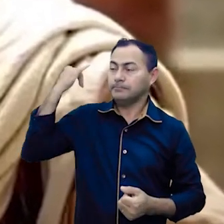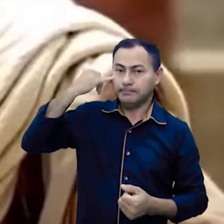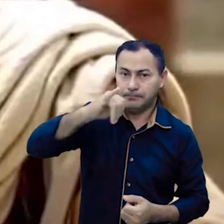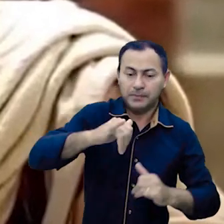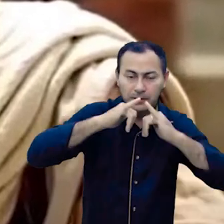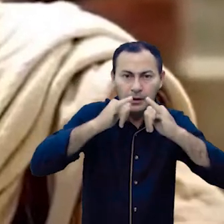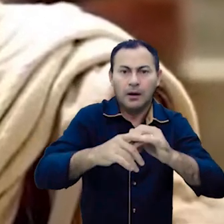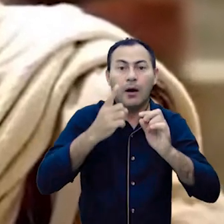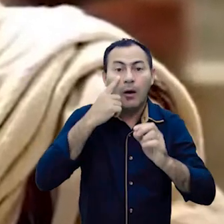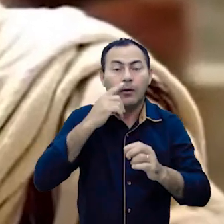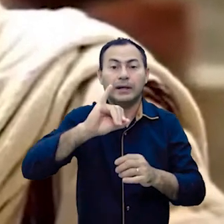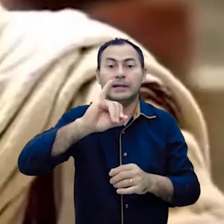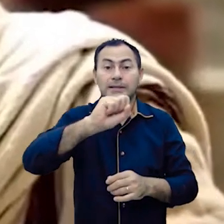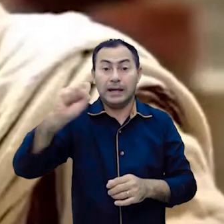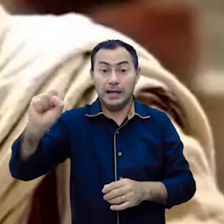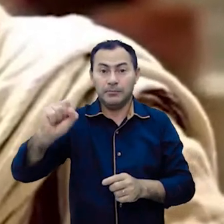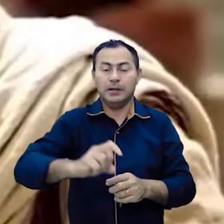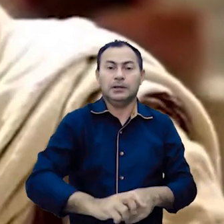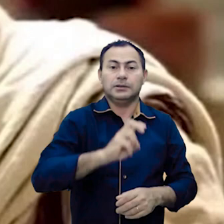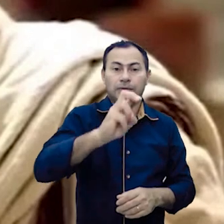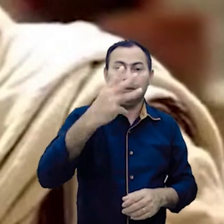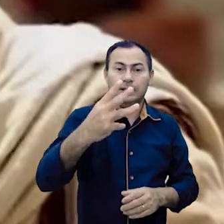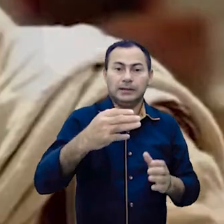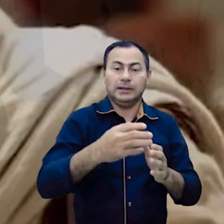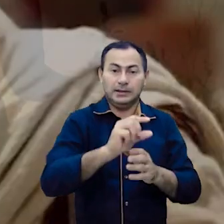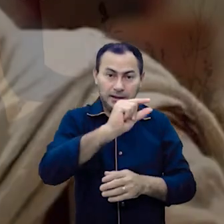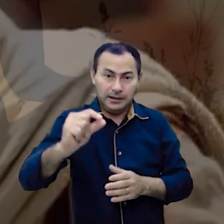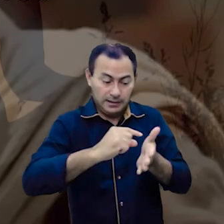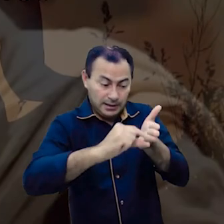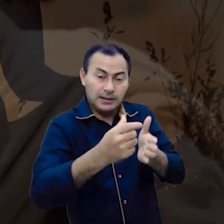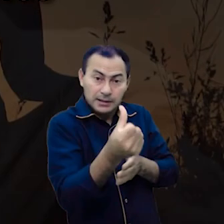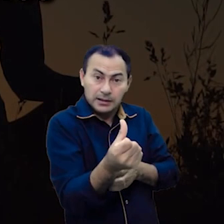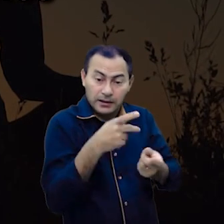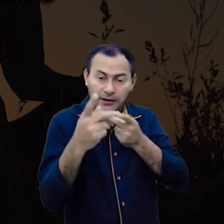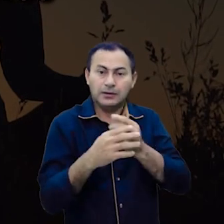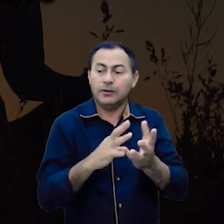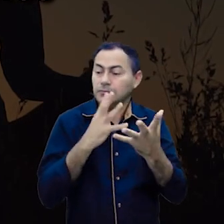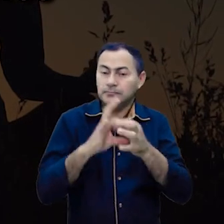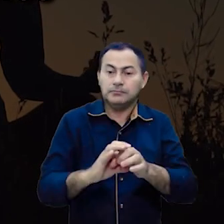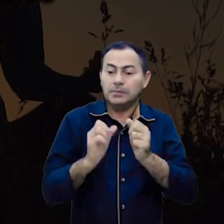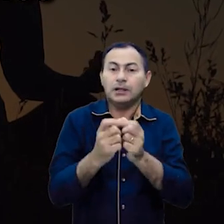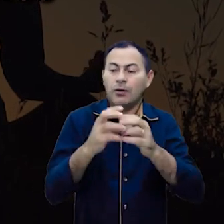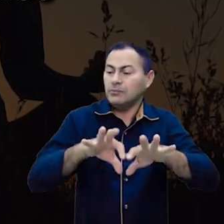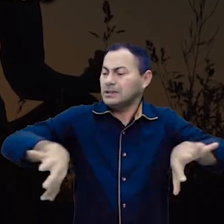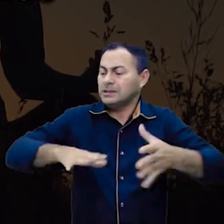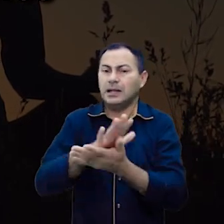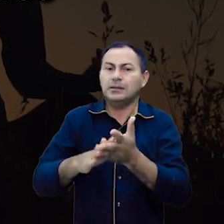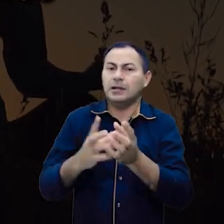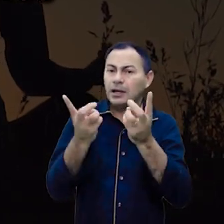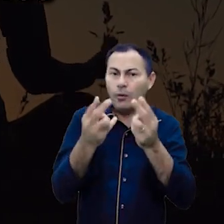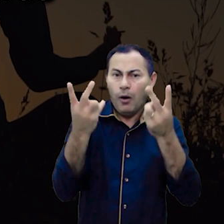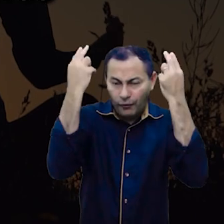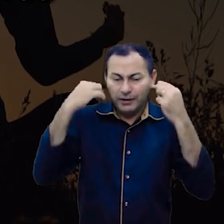profetizaram sobre isso ouço que disse Isaías Isaías 53:6 todos nós andávamos desgarrados como